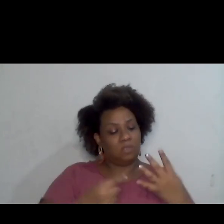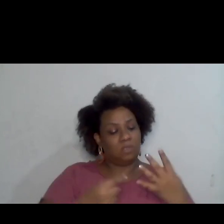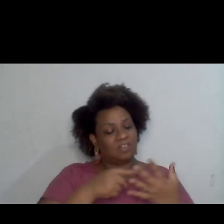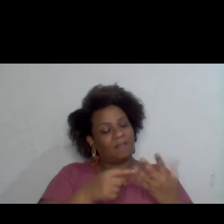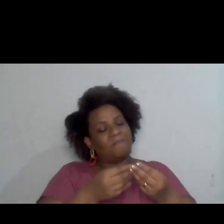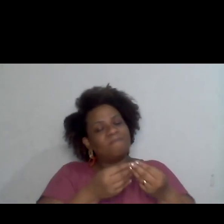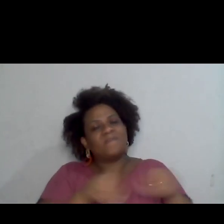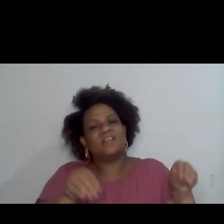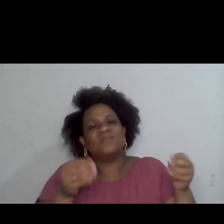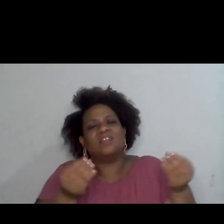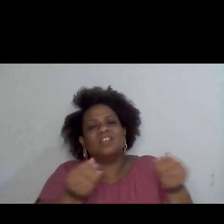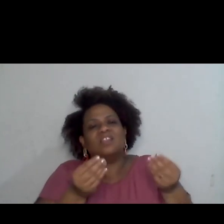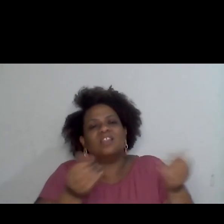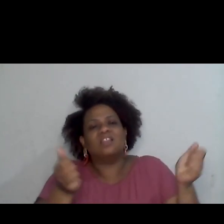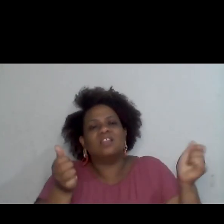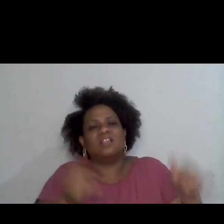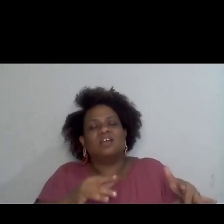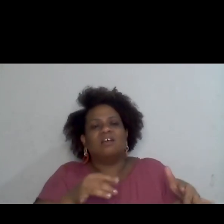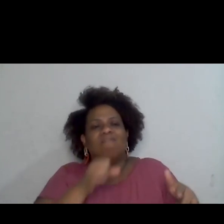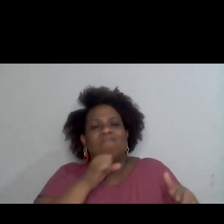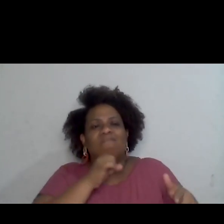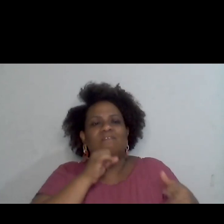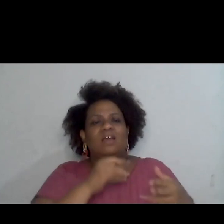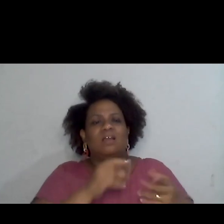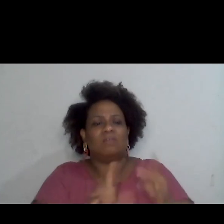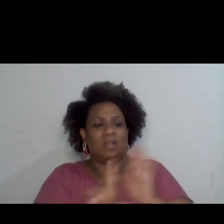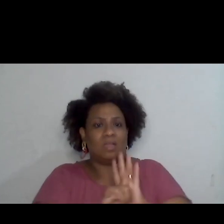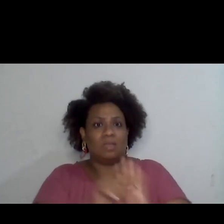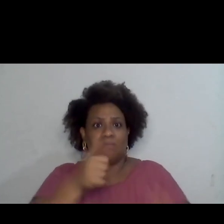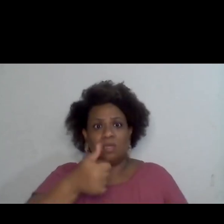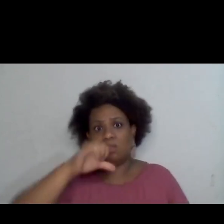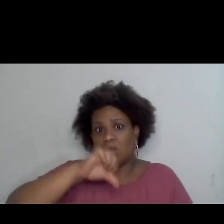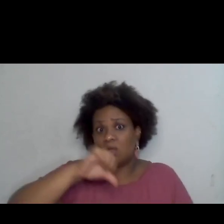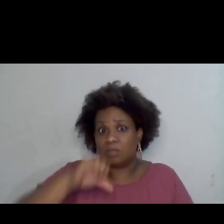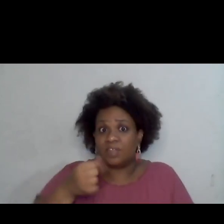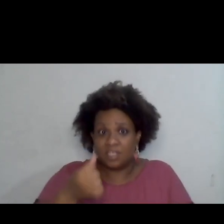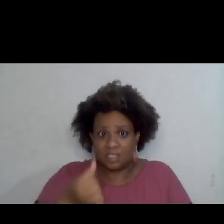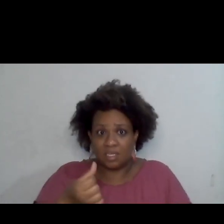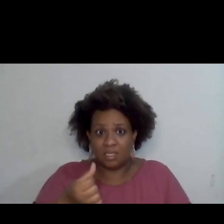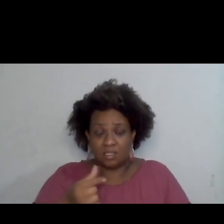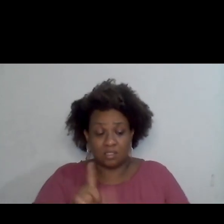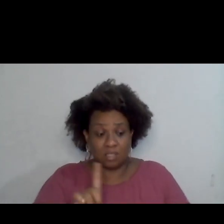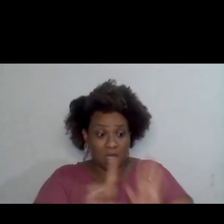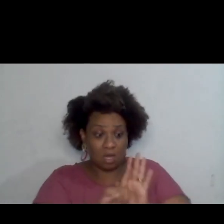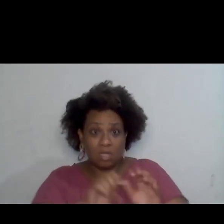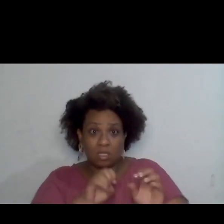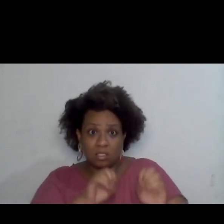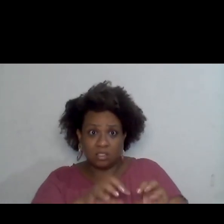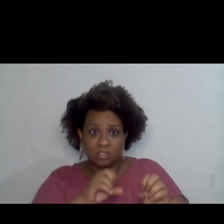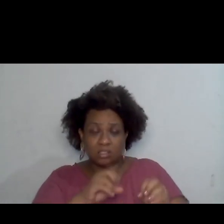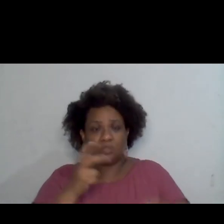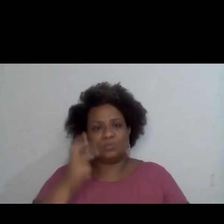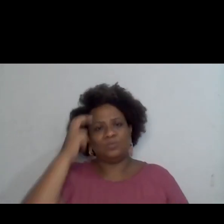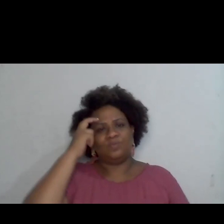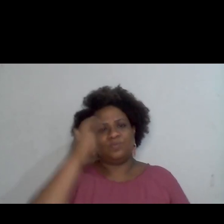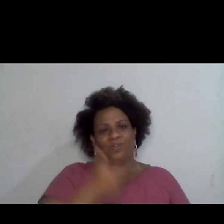defasados, vejam, a Lei de Fundação do Faz Cultura é de 1996, a Lei de Fundação do Fundo de Cultura é de 2005,